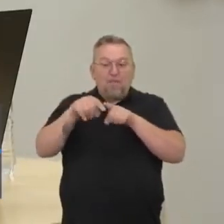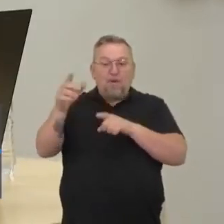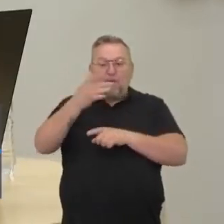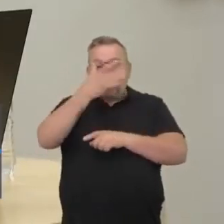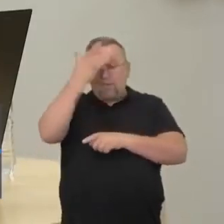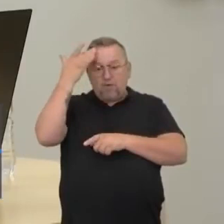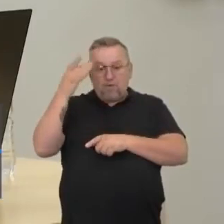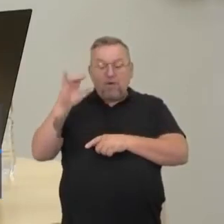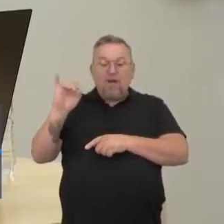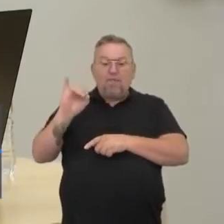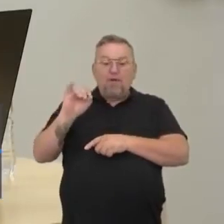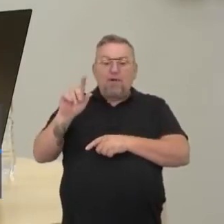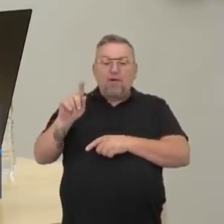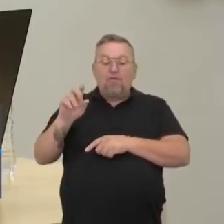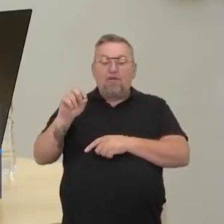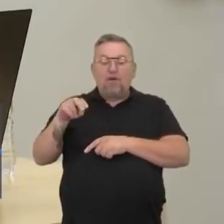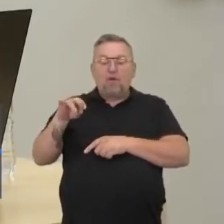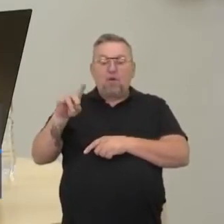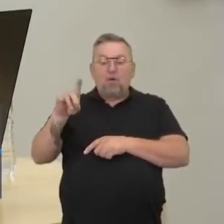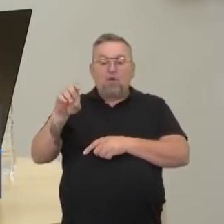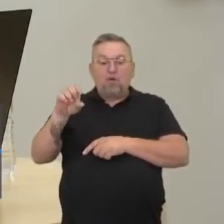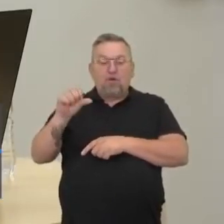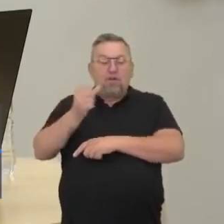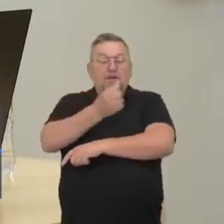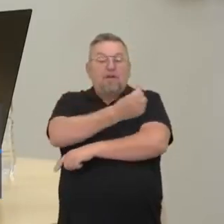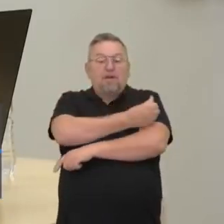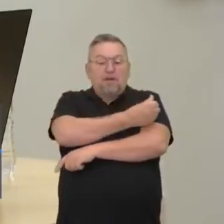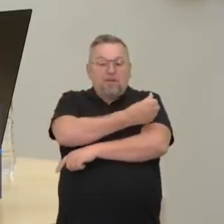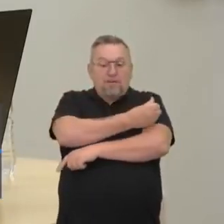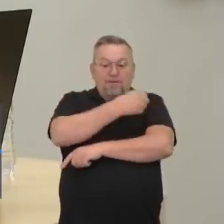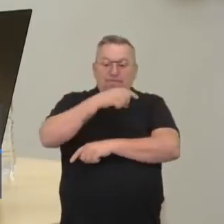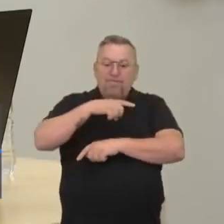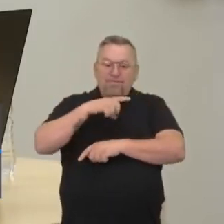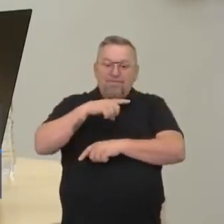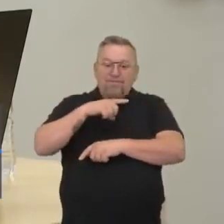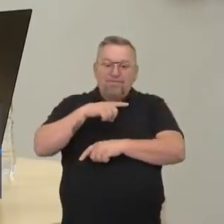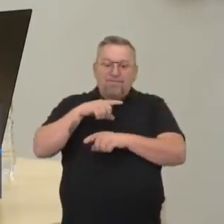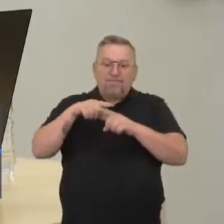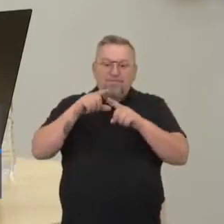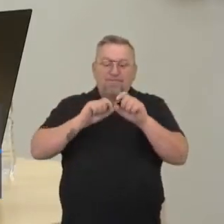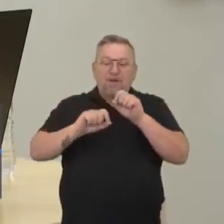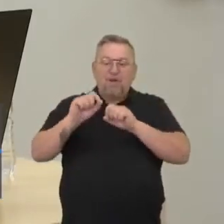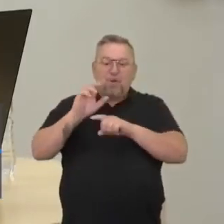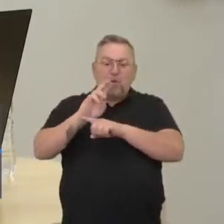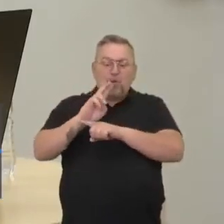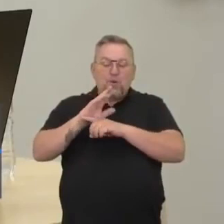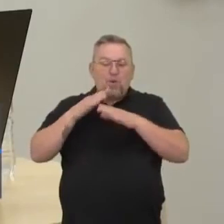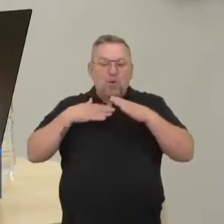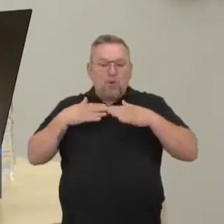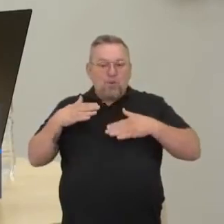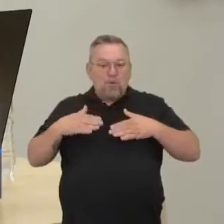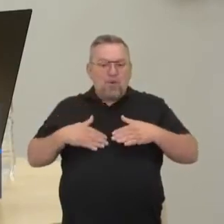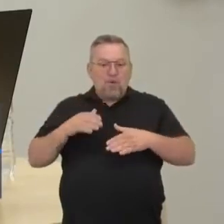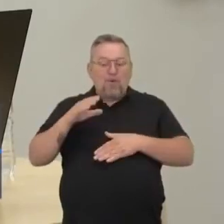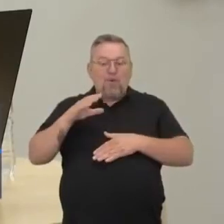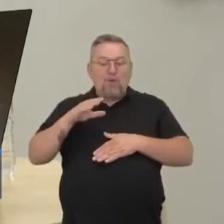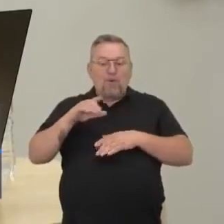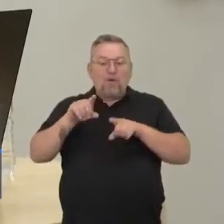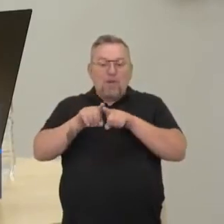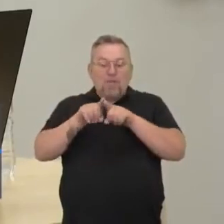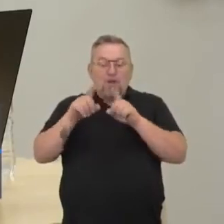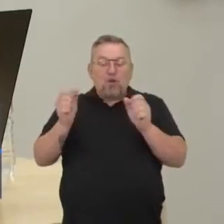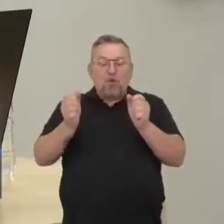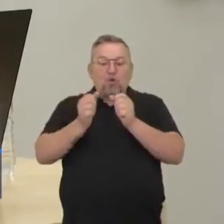da Irmã Gertrudes, também os alunos do sexto ano responderam. Existe uma cooperação entre os sistemas esquelético, muscular e